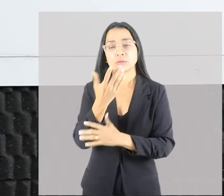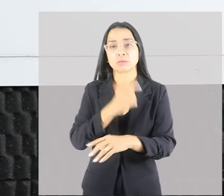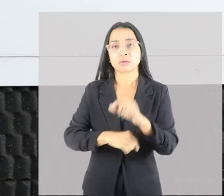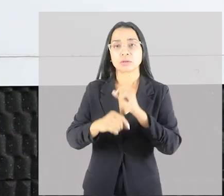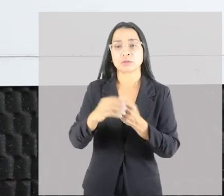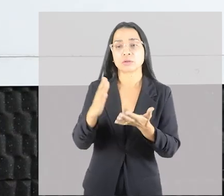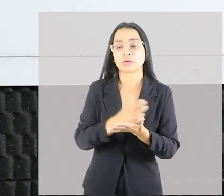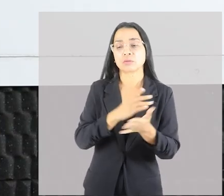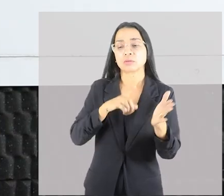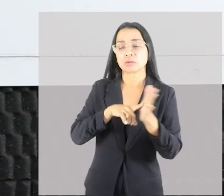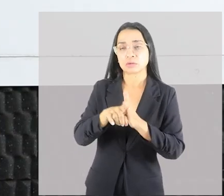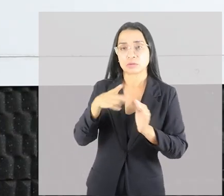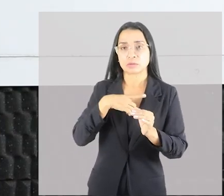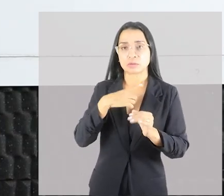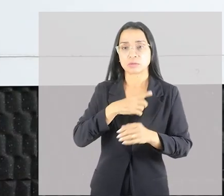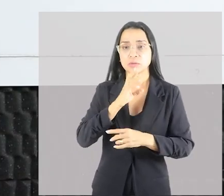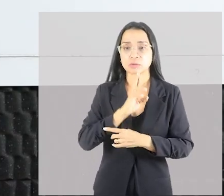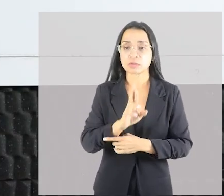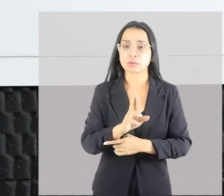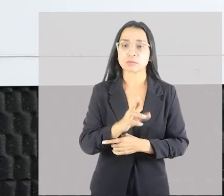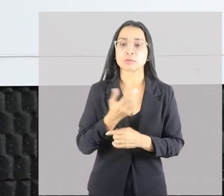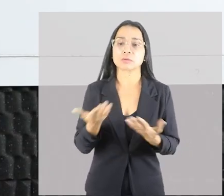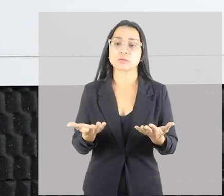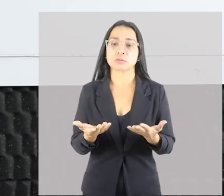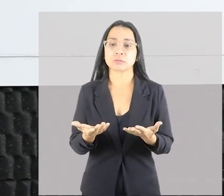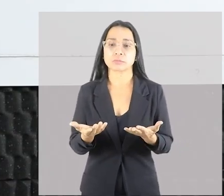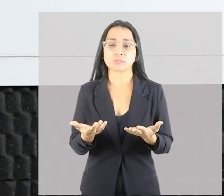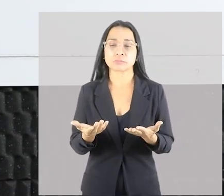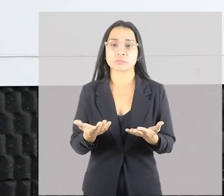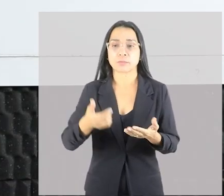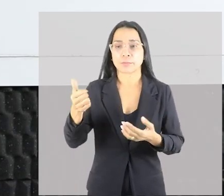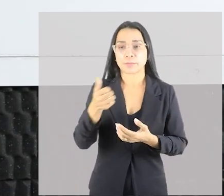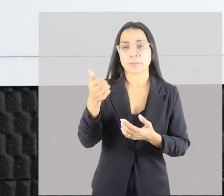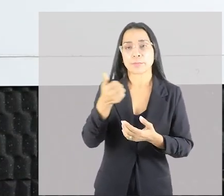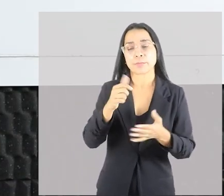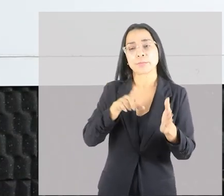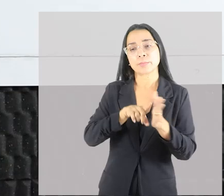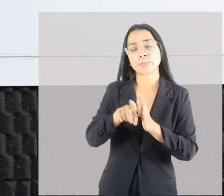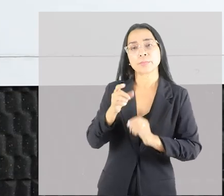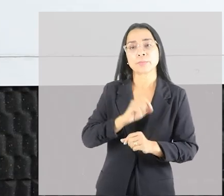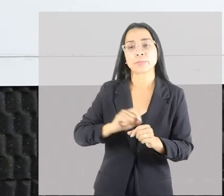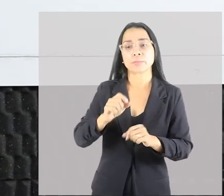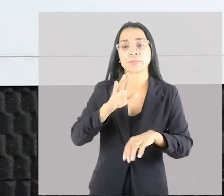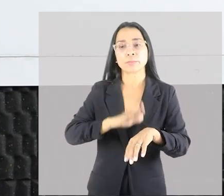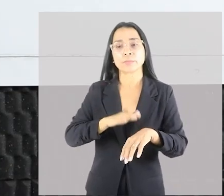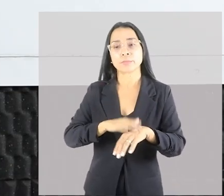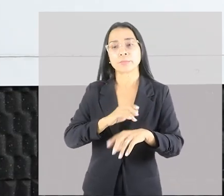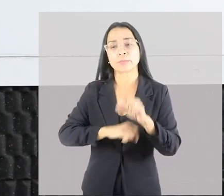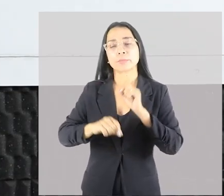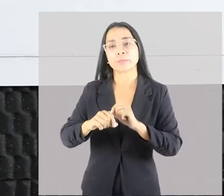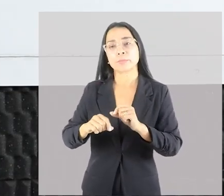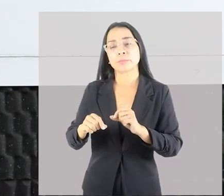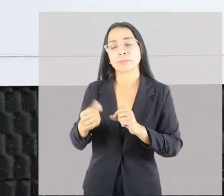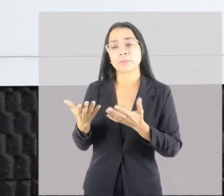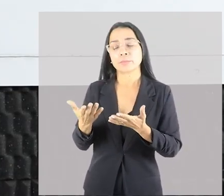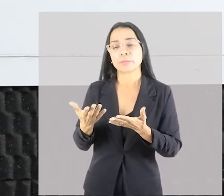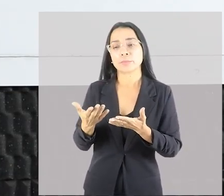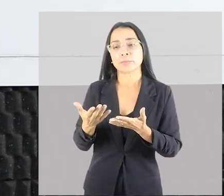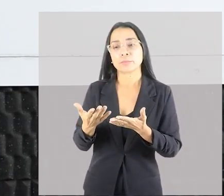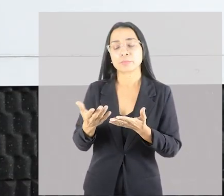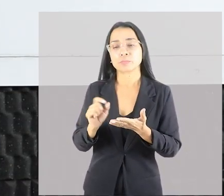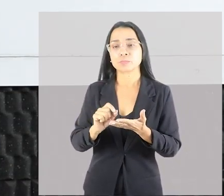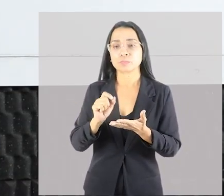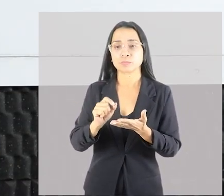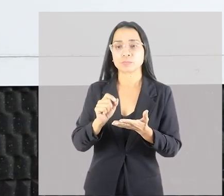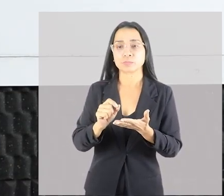você tenha respondido, tá certo? Então, bora lá. A primeira que a gente colocou aqui é a chamada engenharia genética,